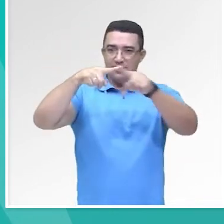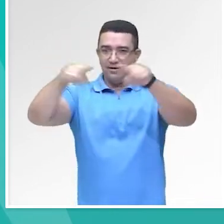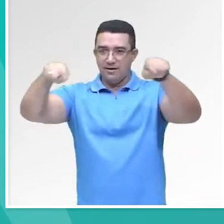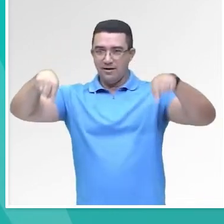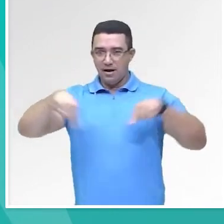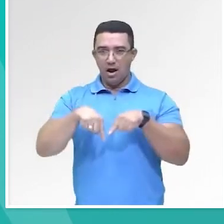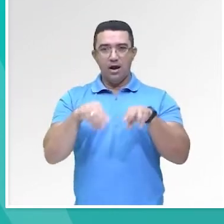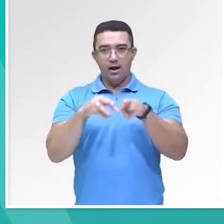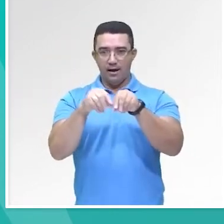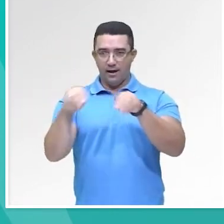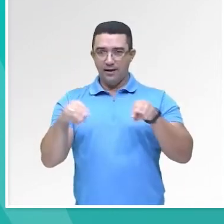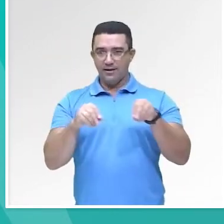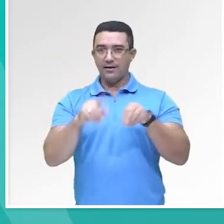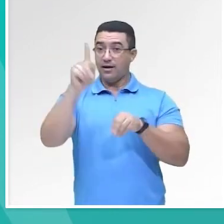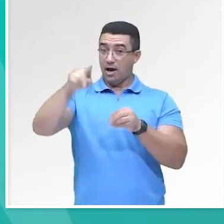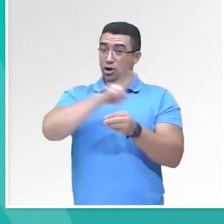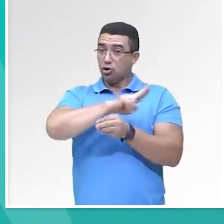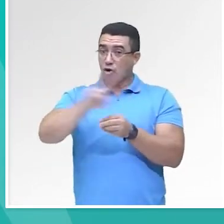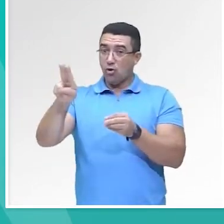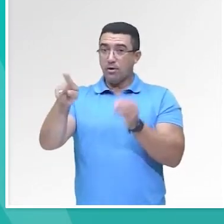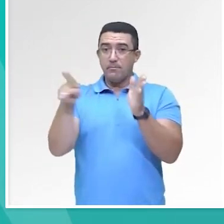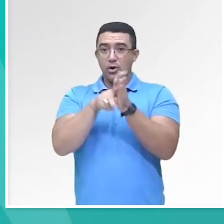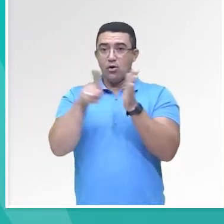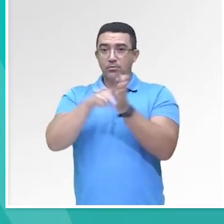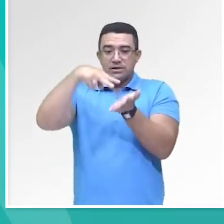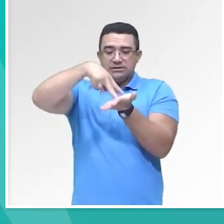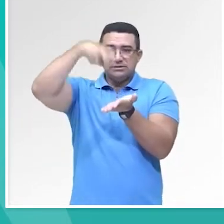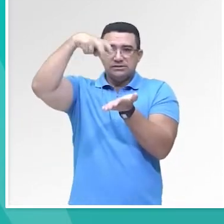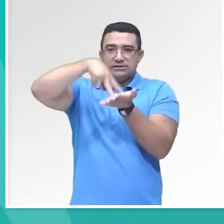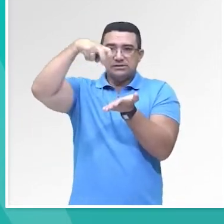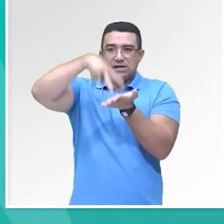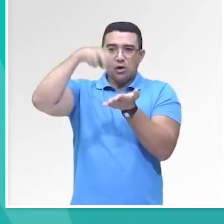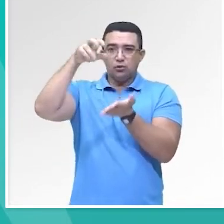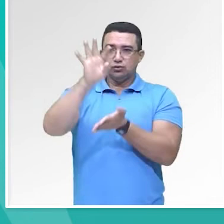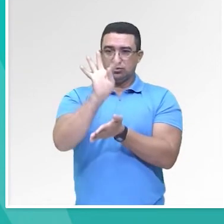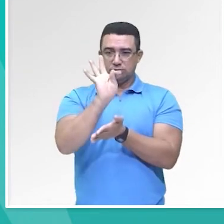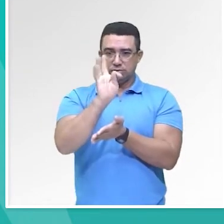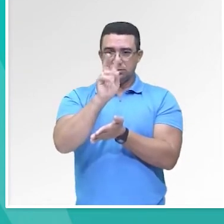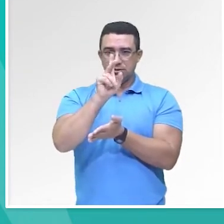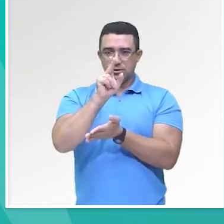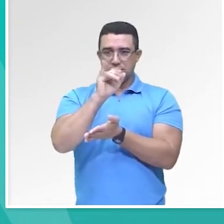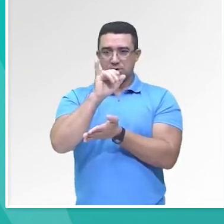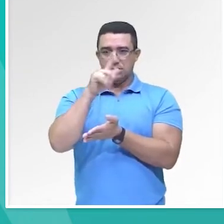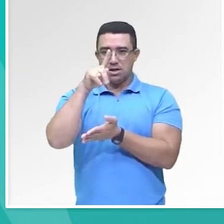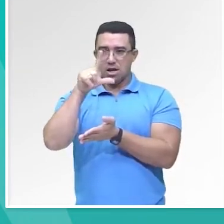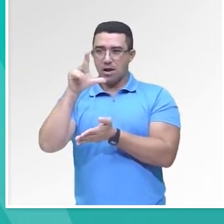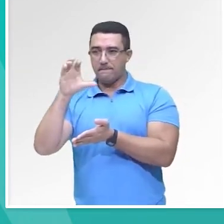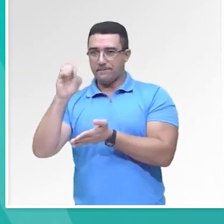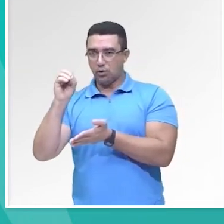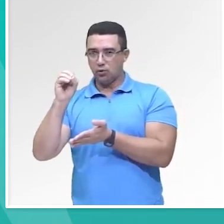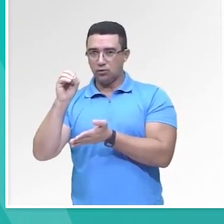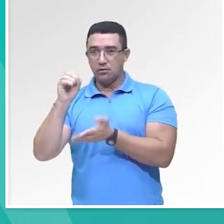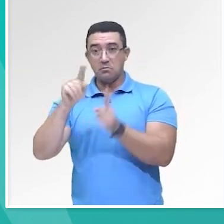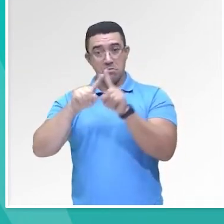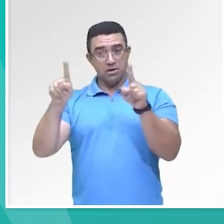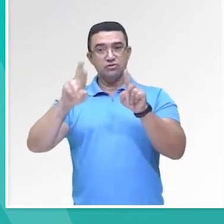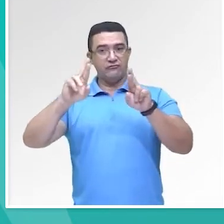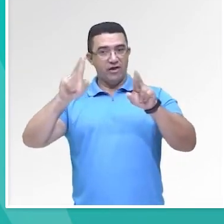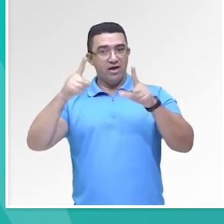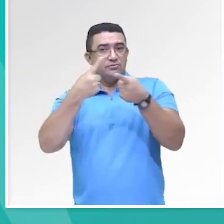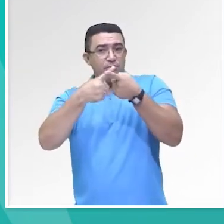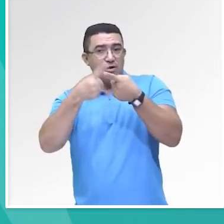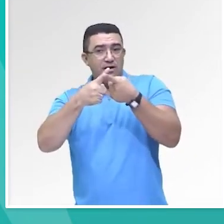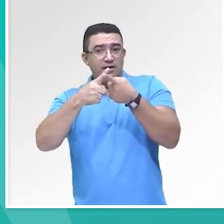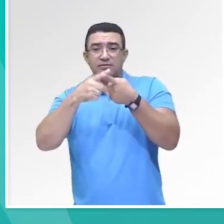esse é considerado o salto triplo, a mesma linha do salto em distância, mas com as passadas de formas